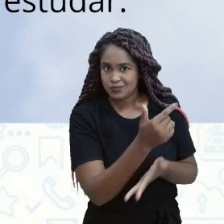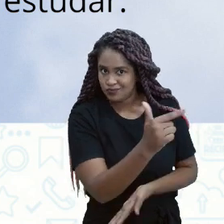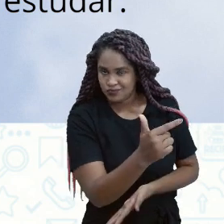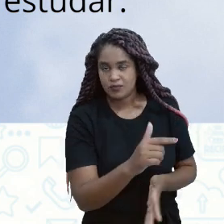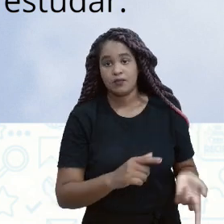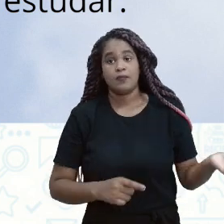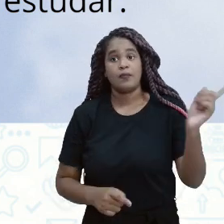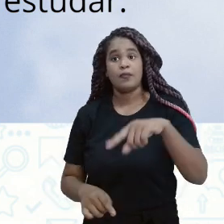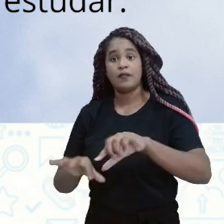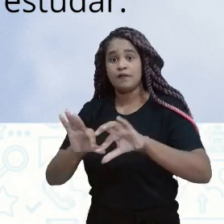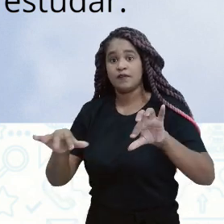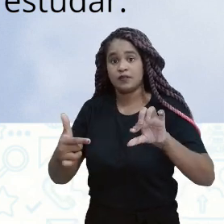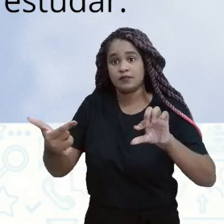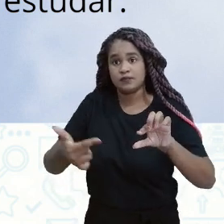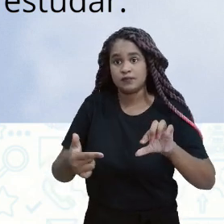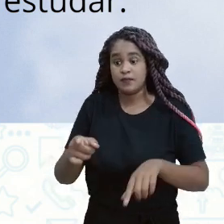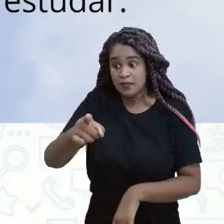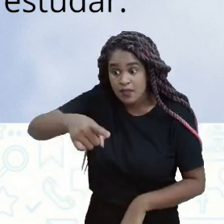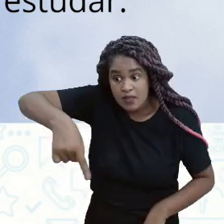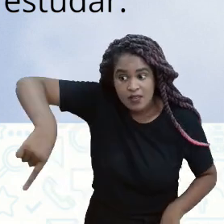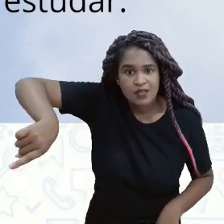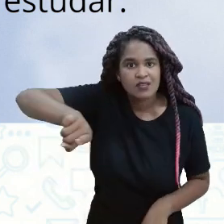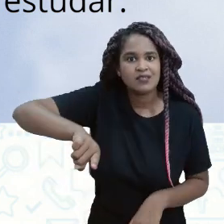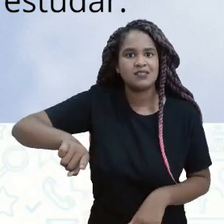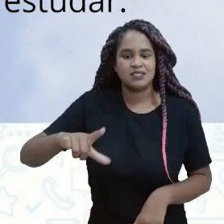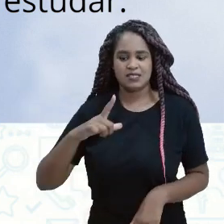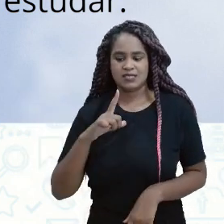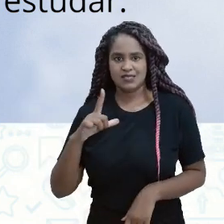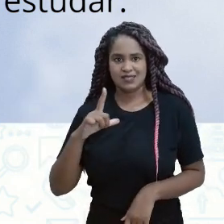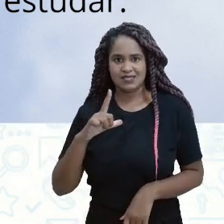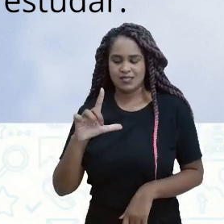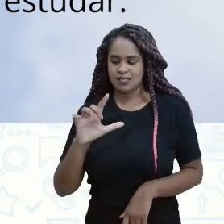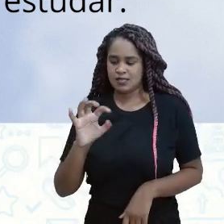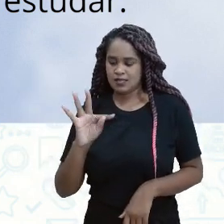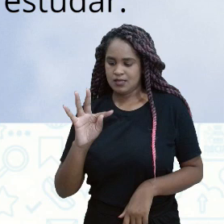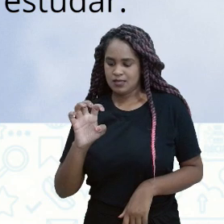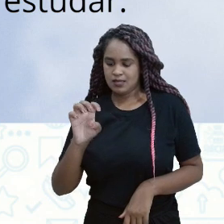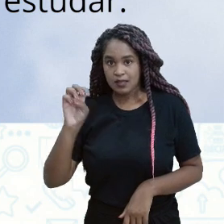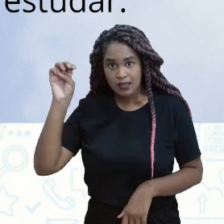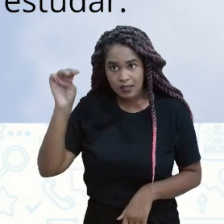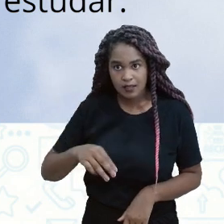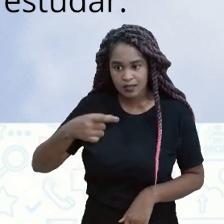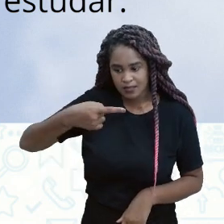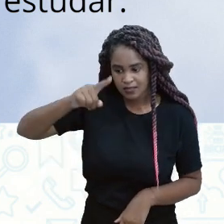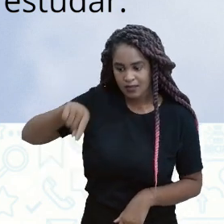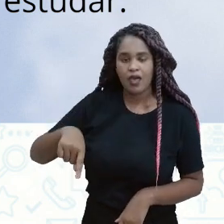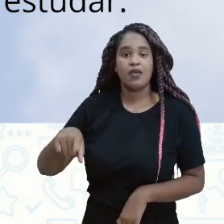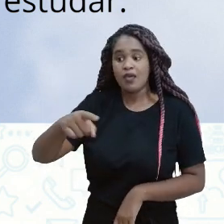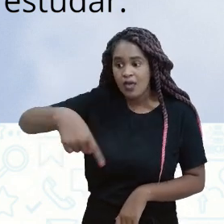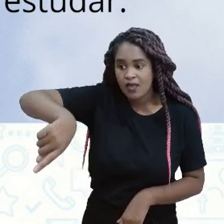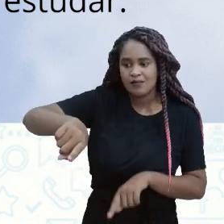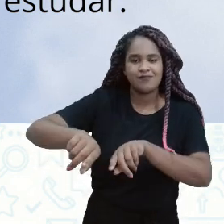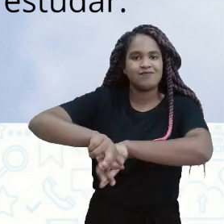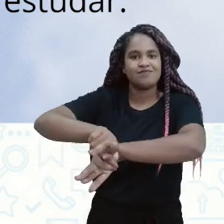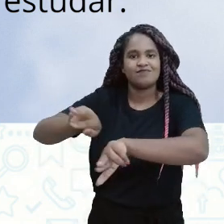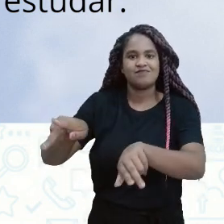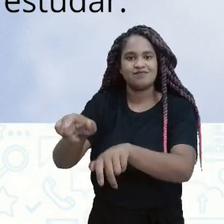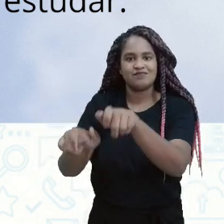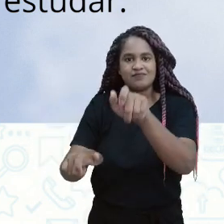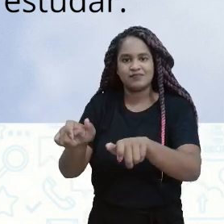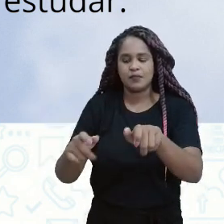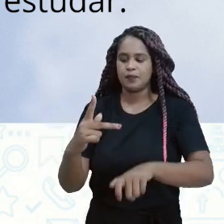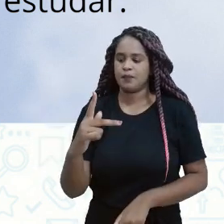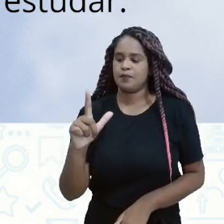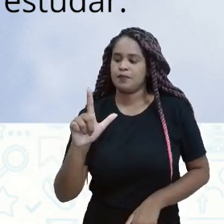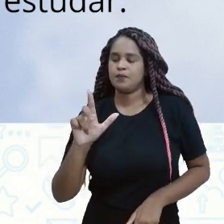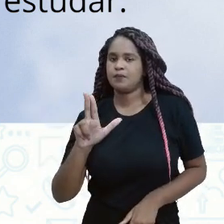segunda frase, eles têm que estudar. Então, eu tenho mais de uma pessoa, consequentemente, a gente tem o plural sendo